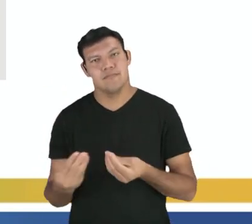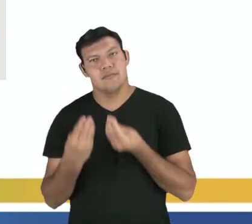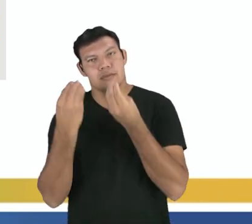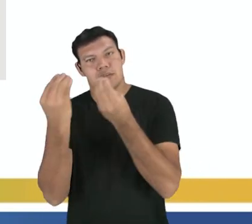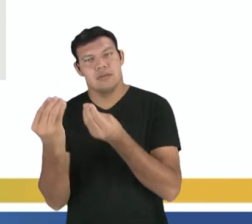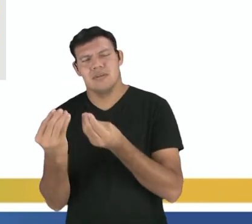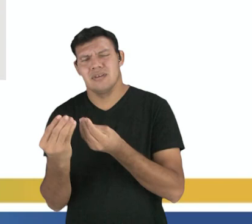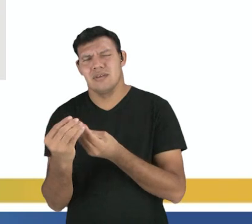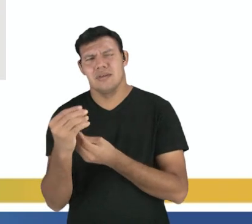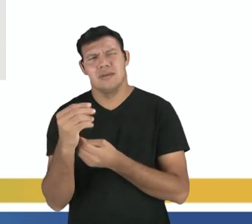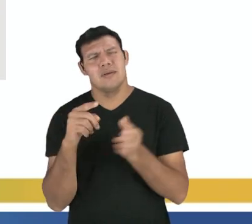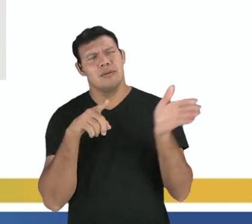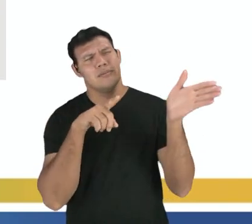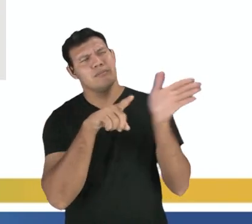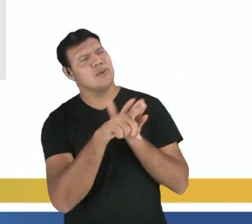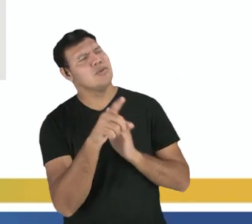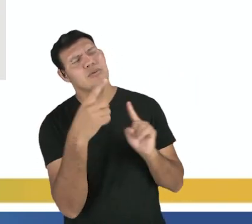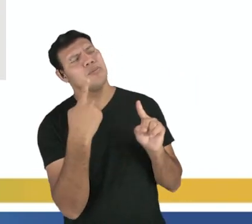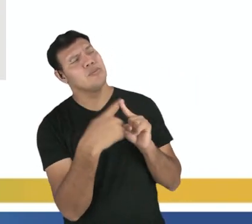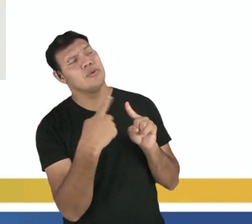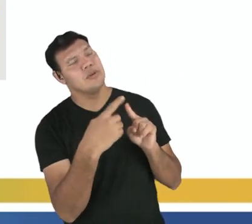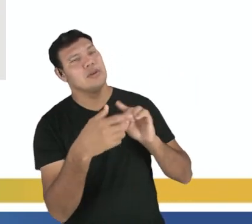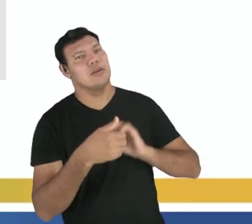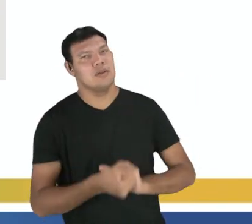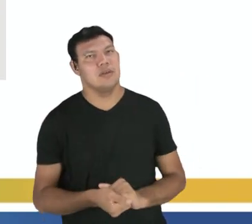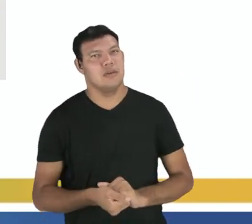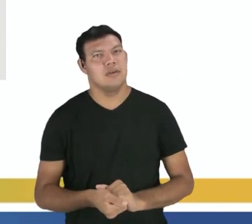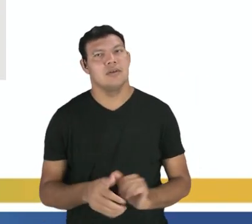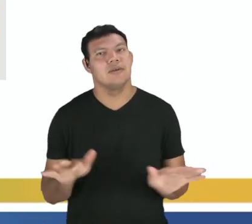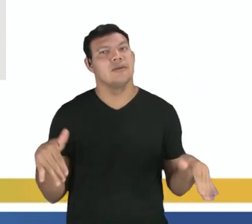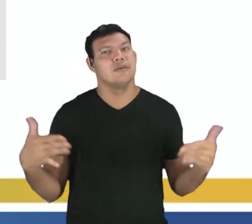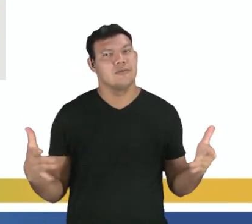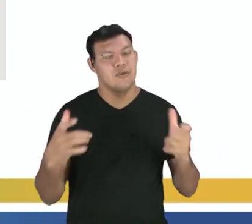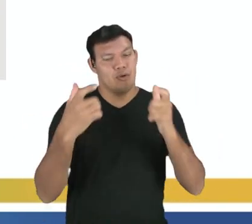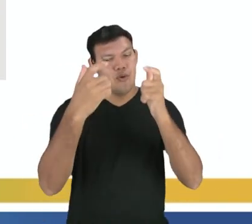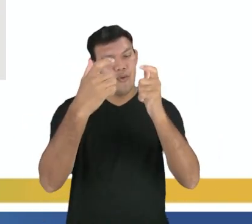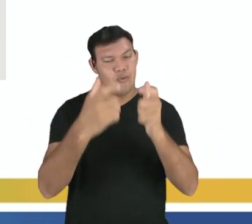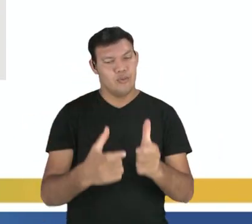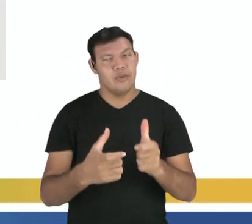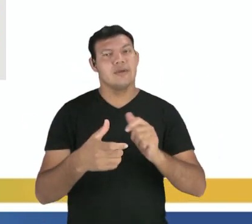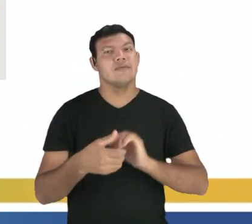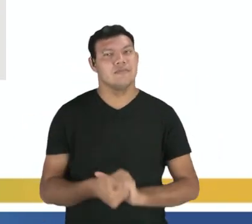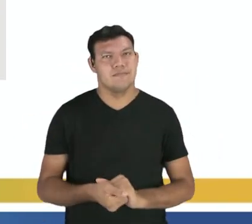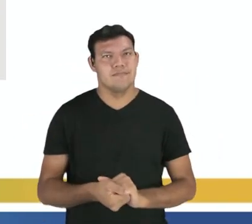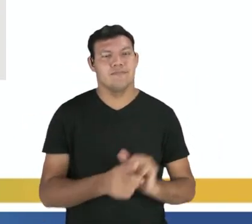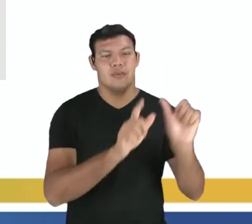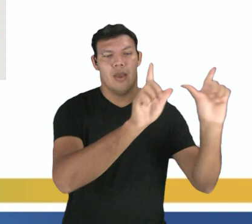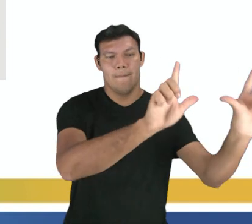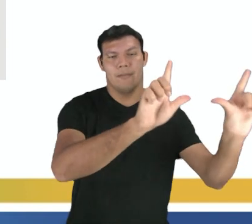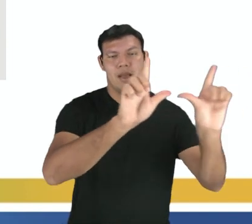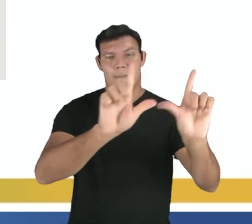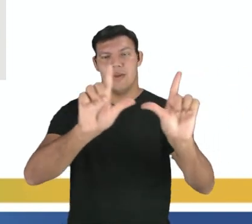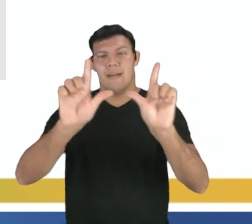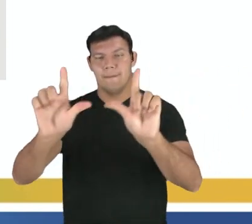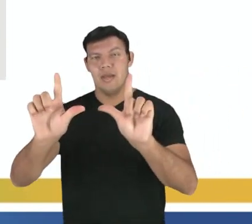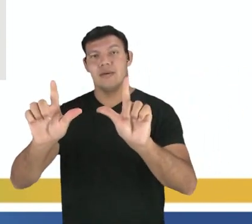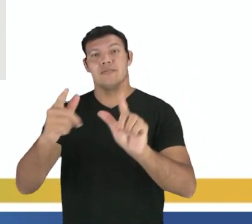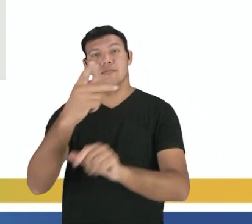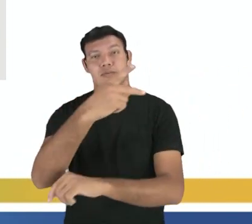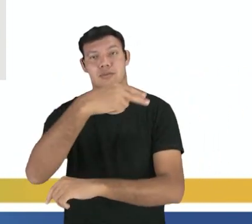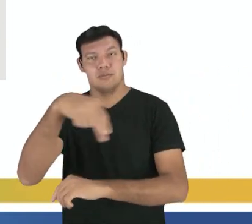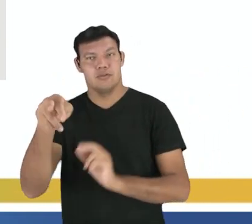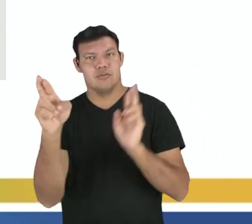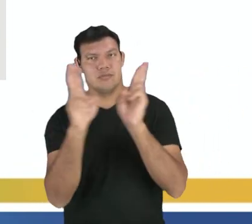não me lembrei de perguntar para que ela me trouxe. Gente, olha só, onde, né? A Suzanita usa no terceiro quadrinho o pronome